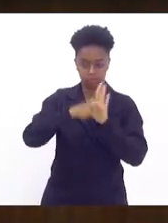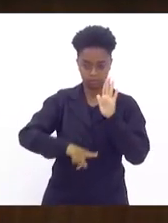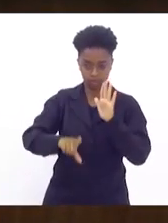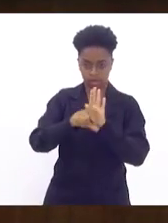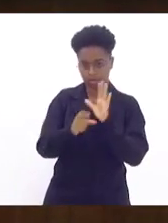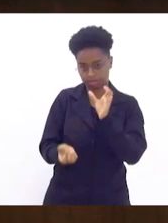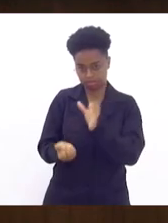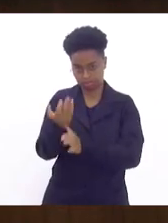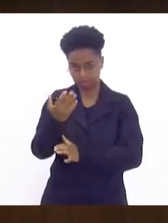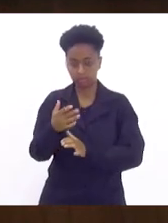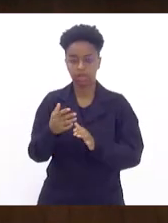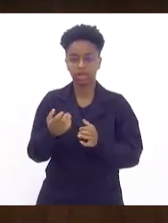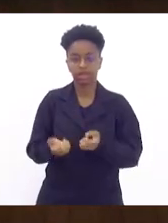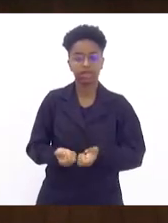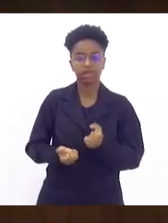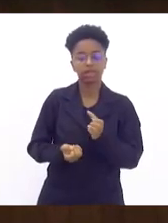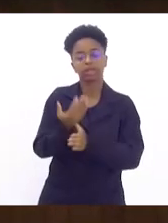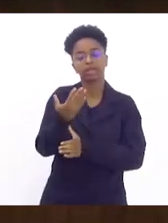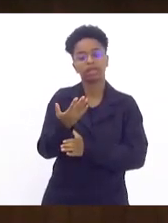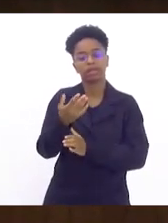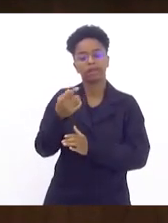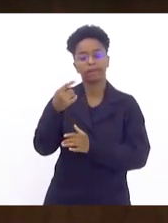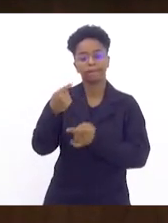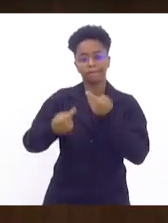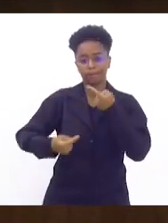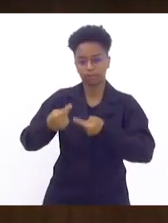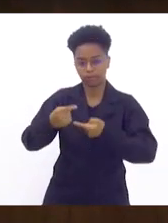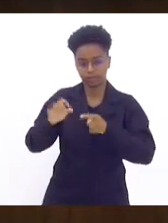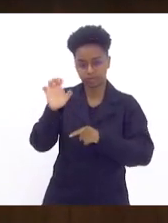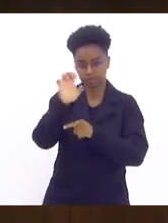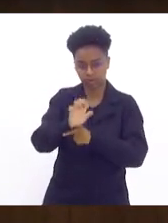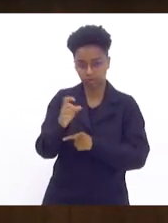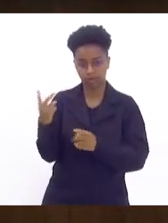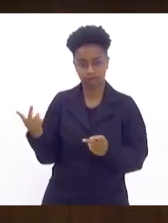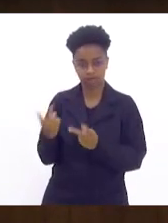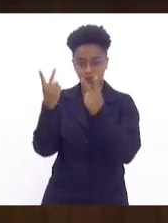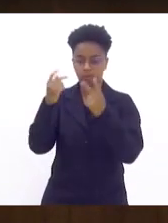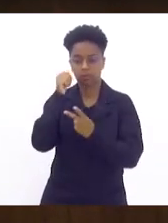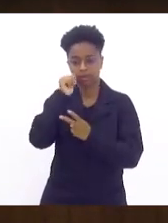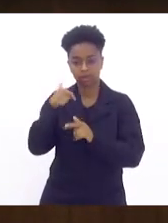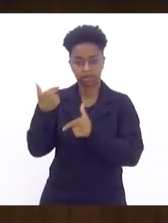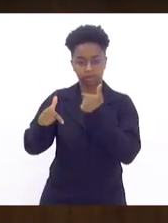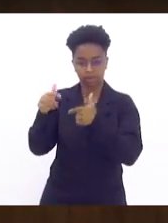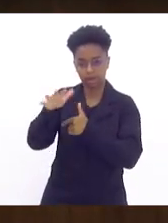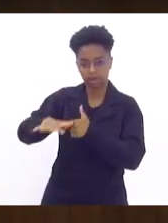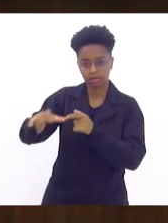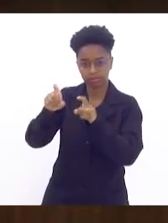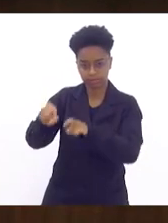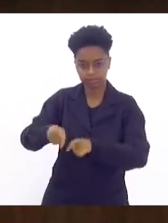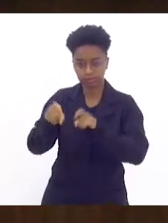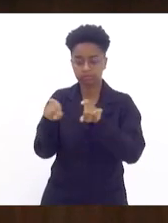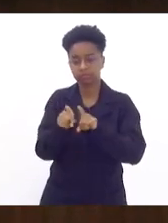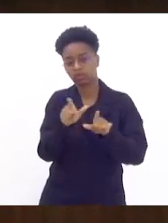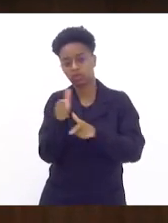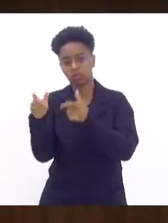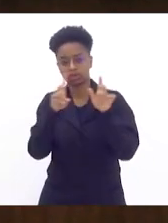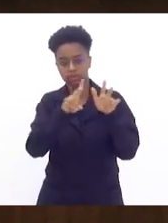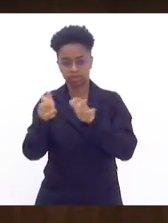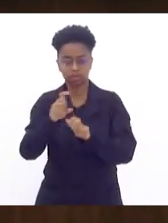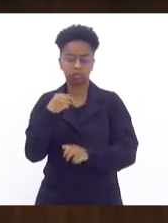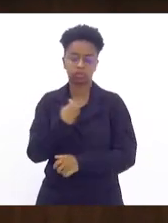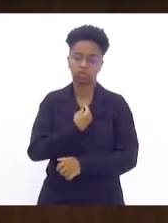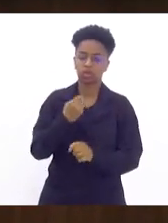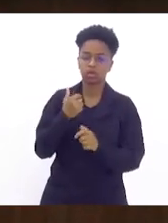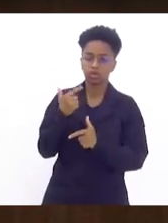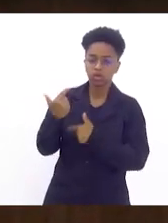que institui a política estadual de valorização da mulher do campo e da outras providências a gente luta por uma sociedade